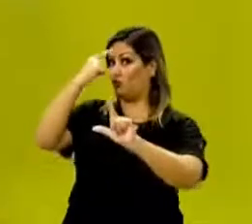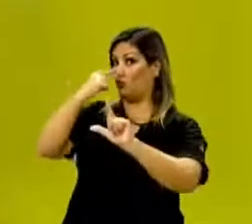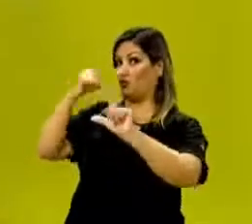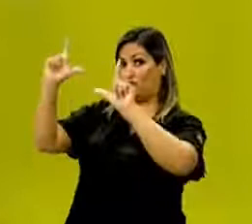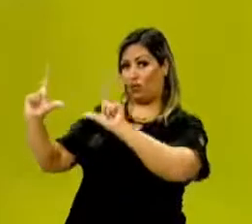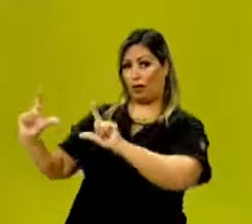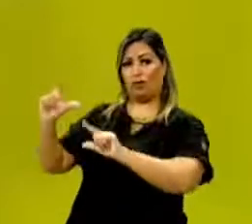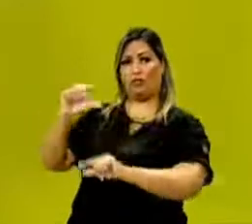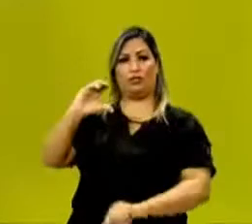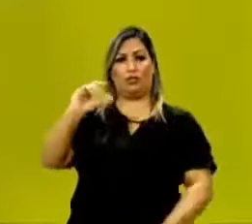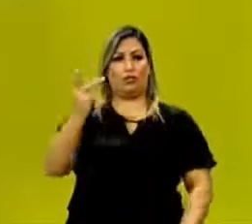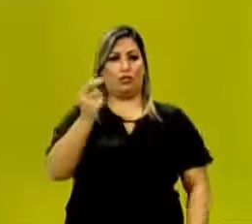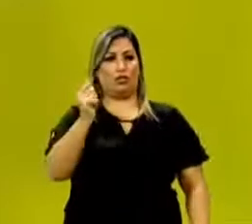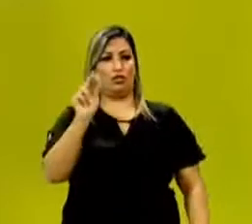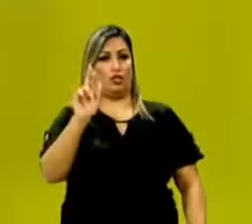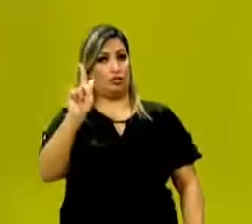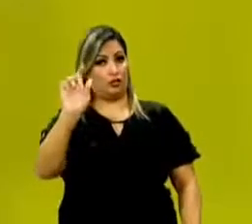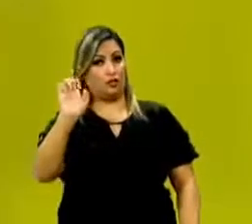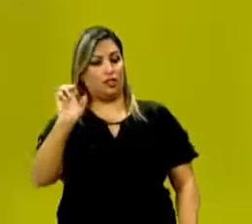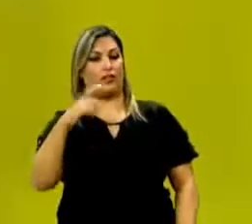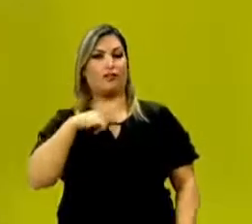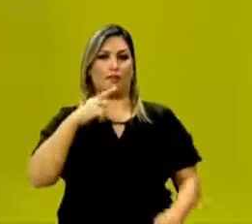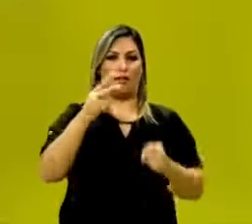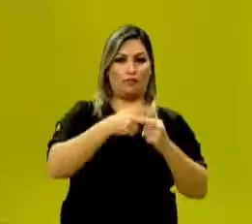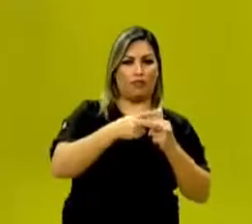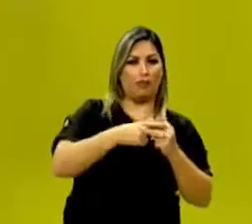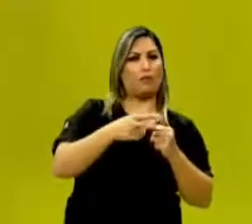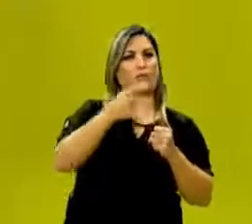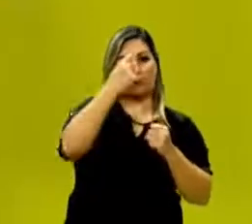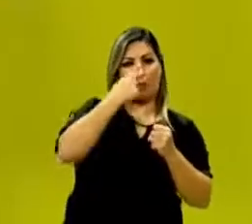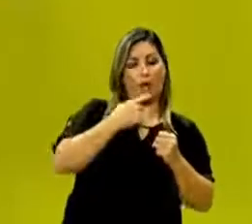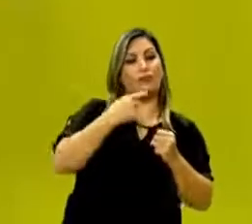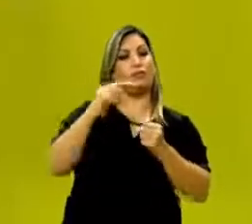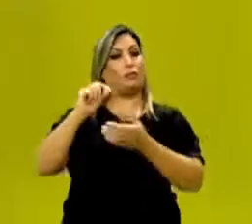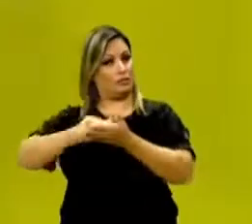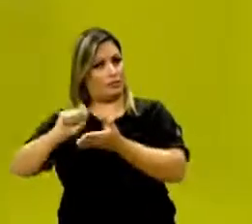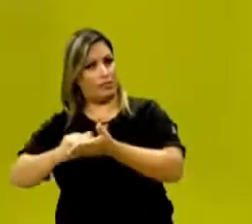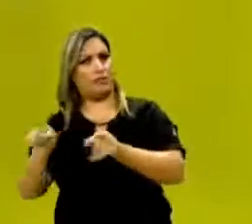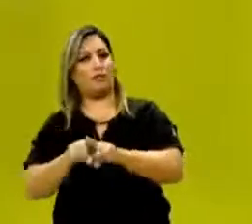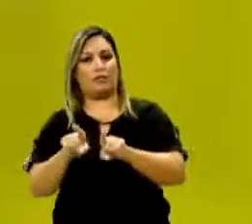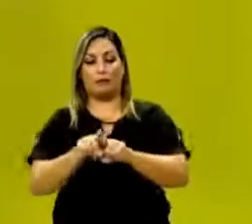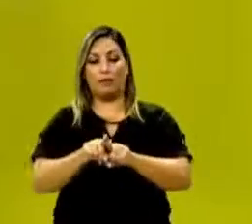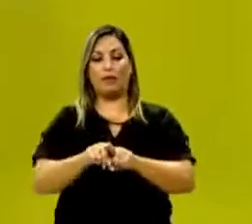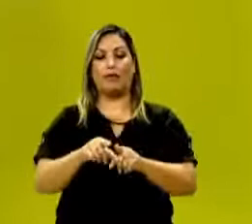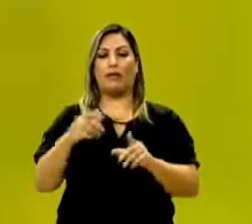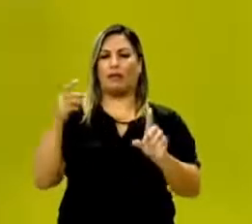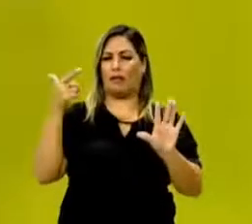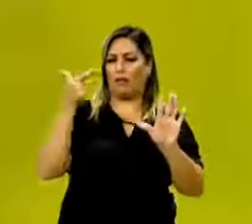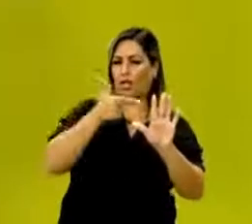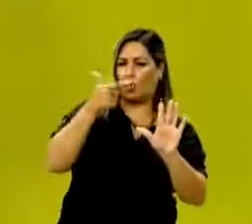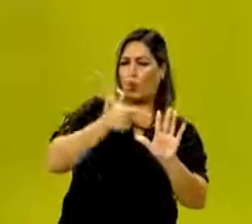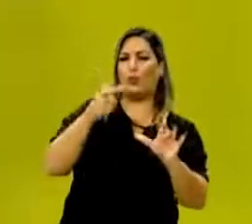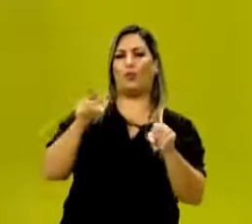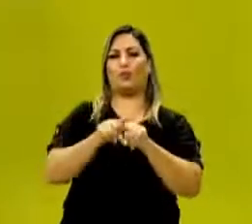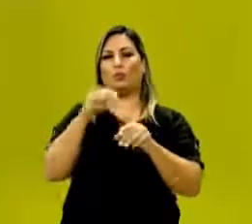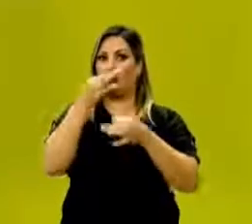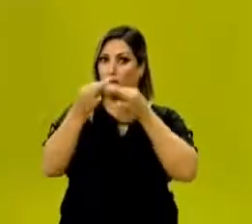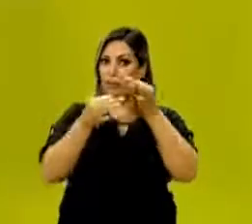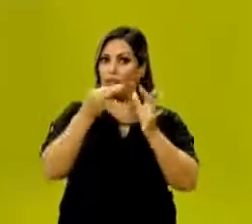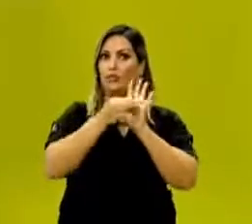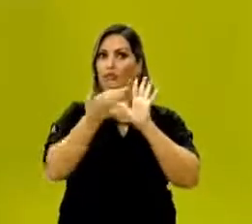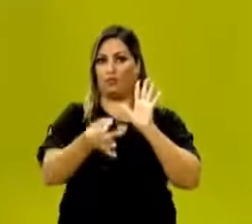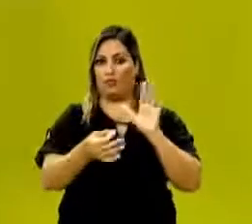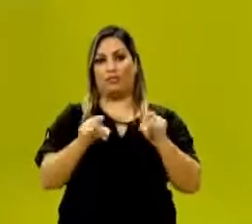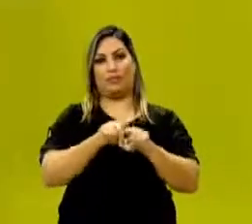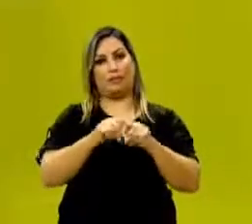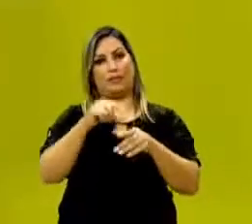híbrido, linguagem verbal e não verbal, e ele sempre tem uma característica de ironizar, de fazer uma crítica no sentido,